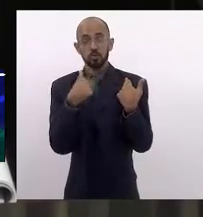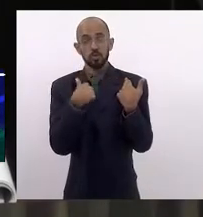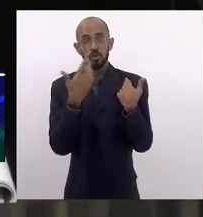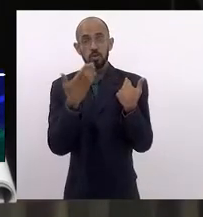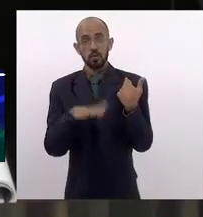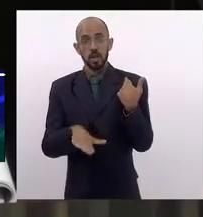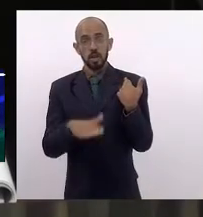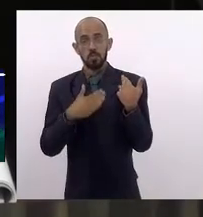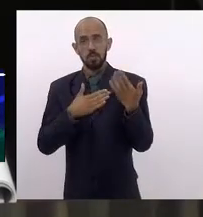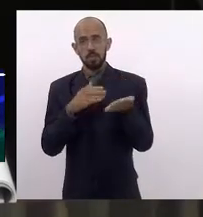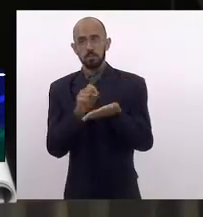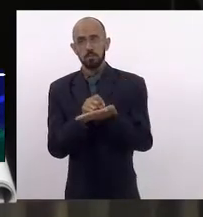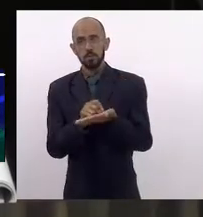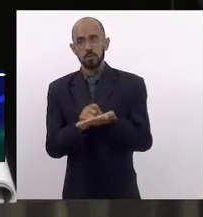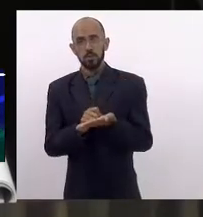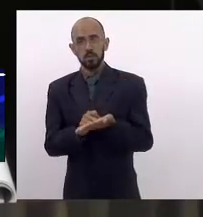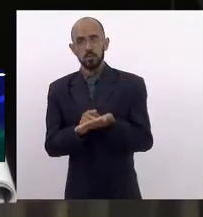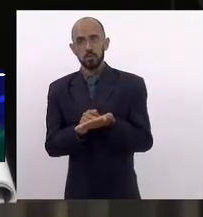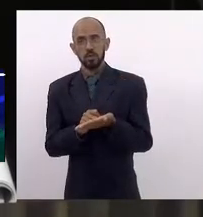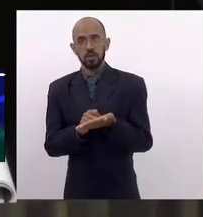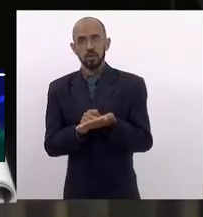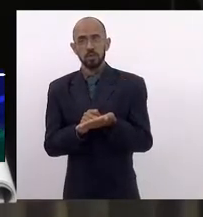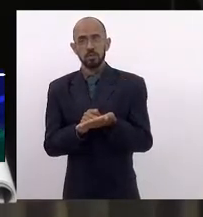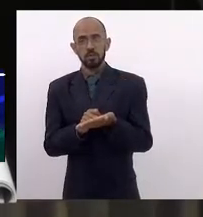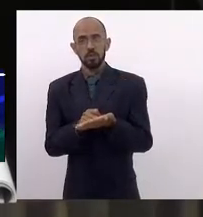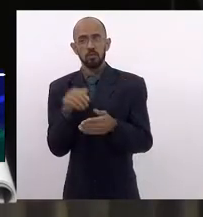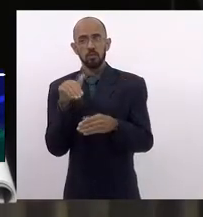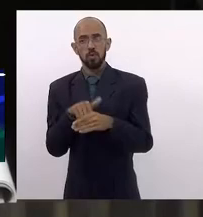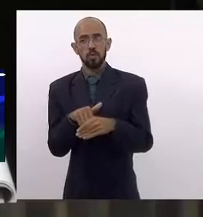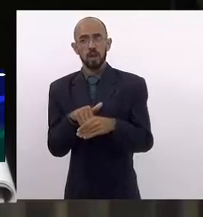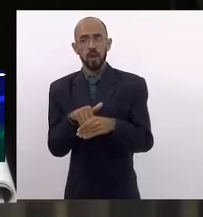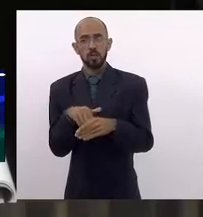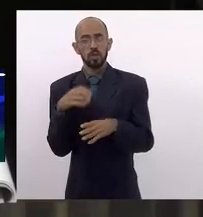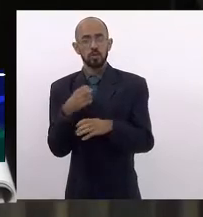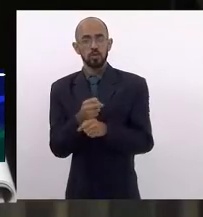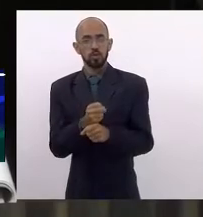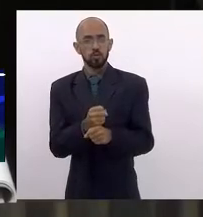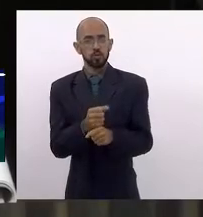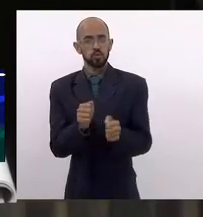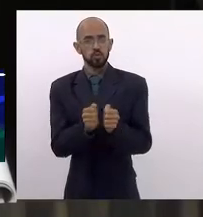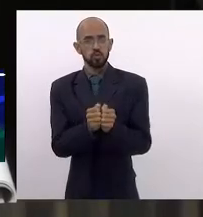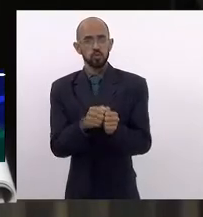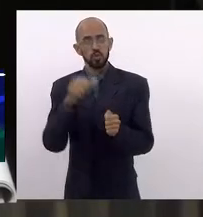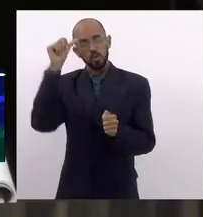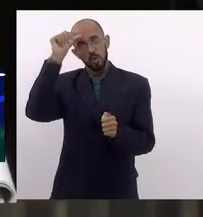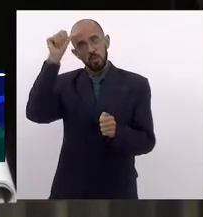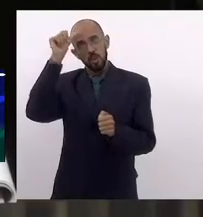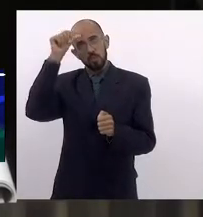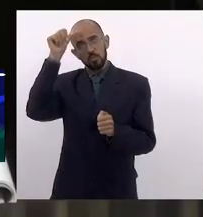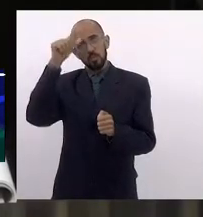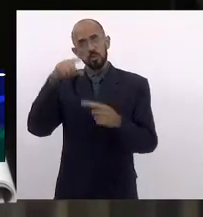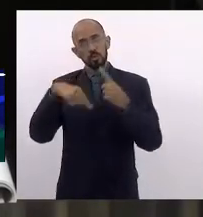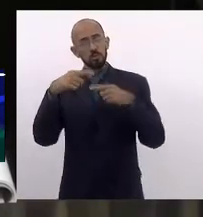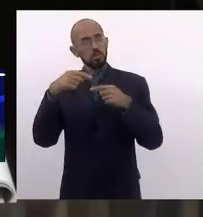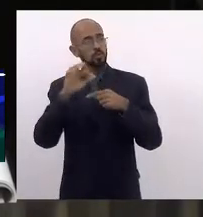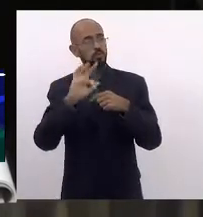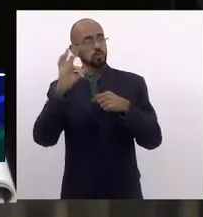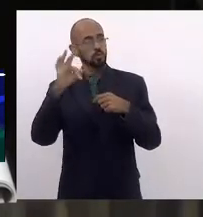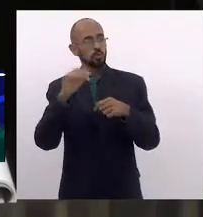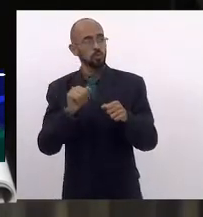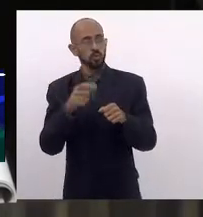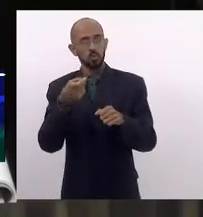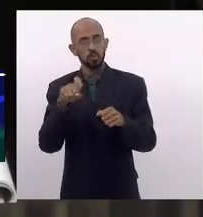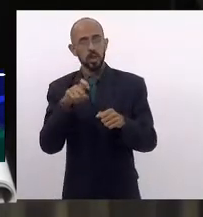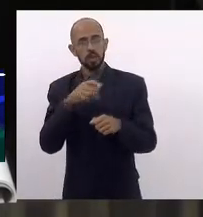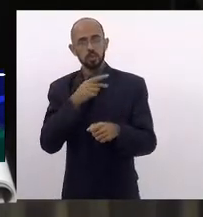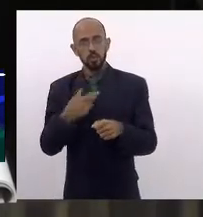biografia de ter voltado as contas do governador Wilson 20 junto quero Caio Castro e amanhã ou depois o